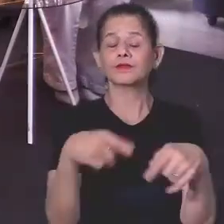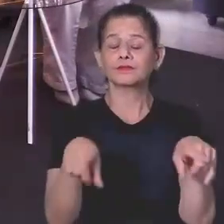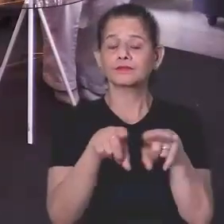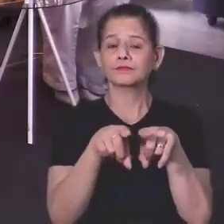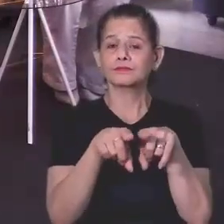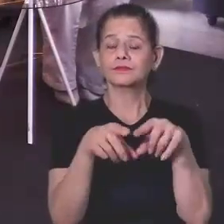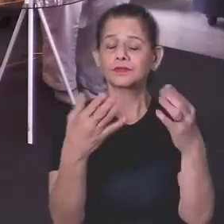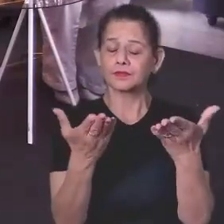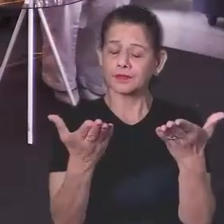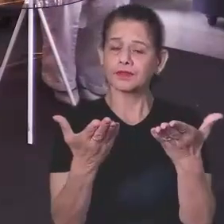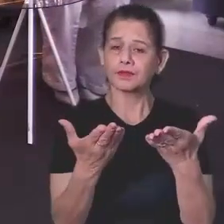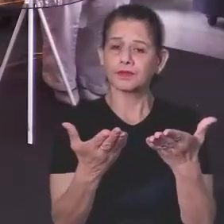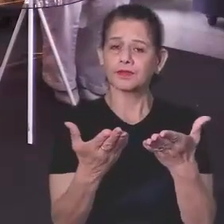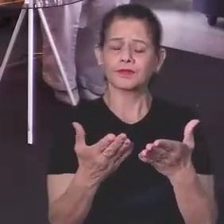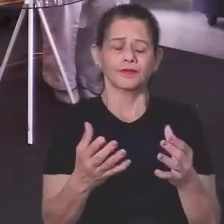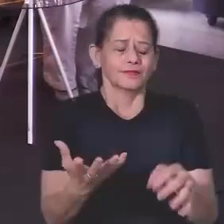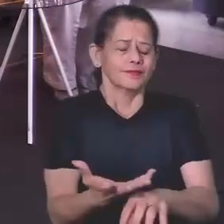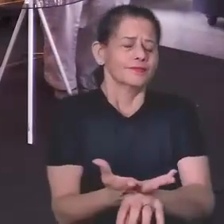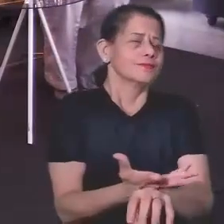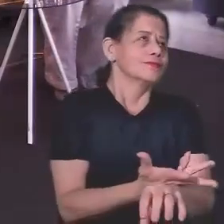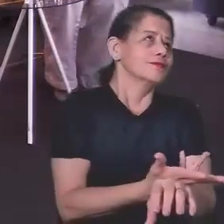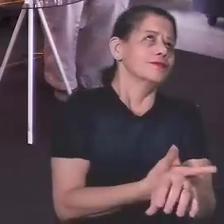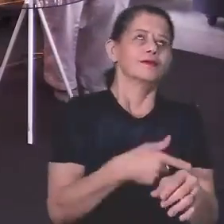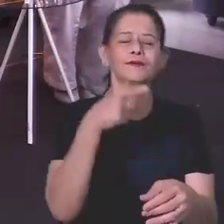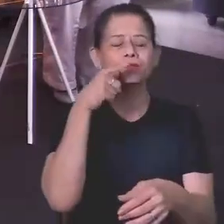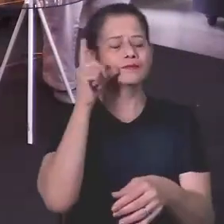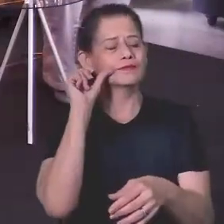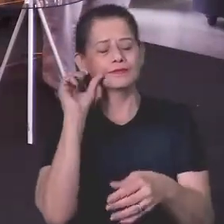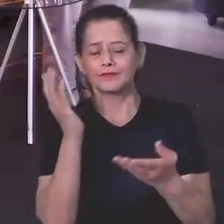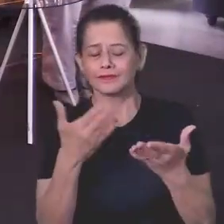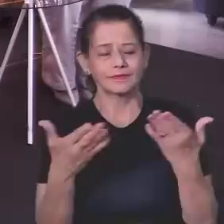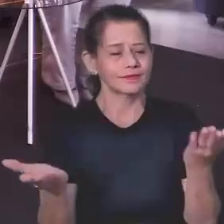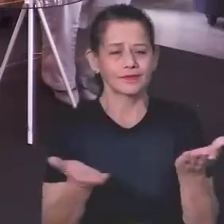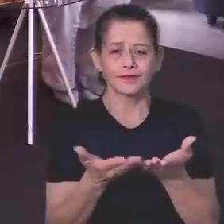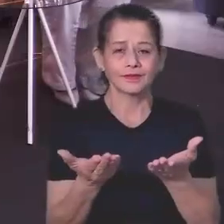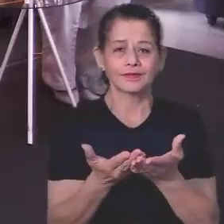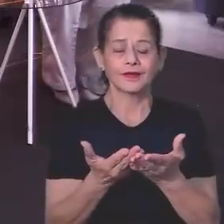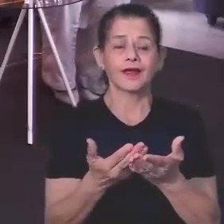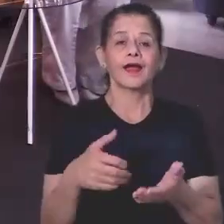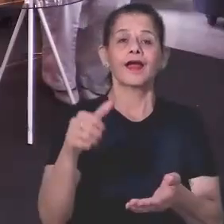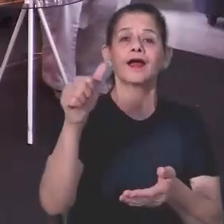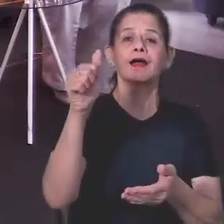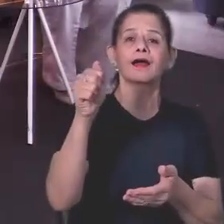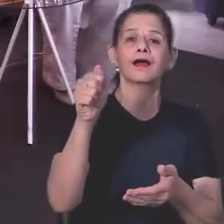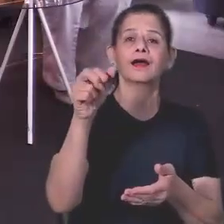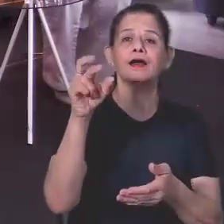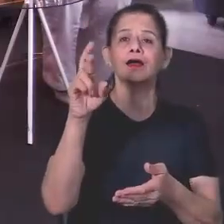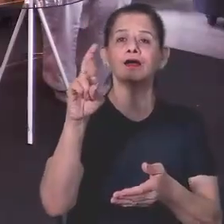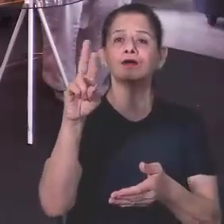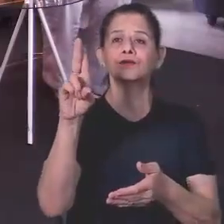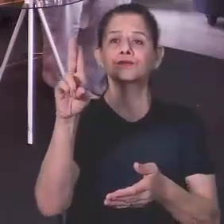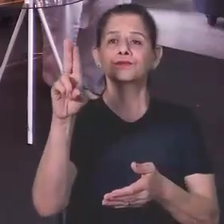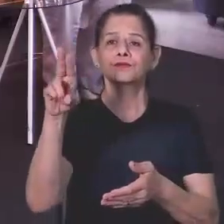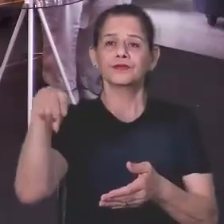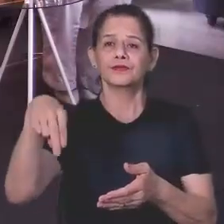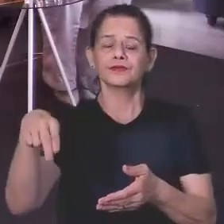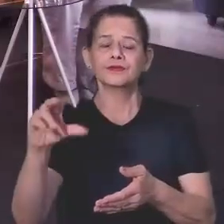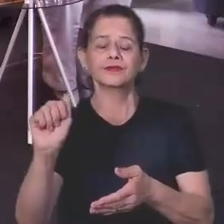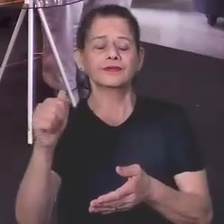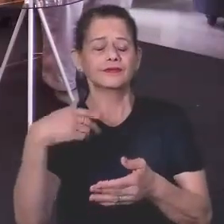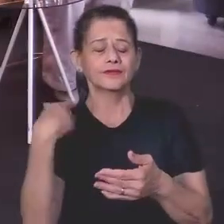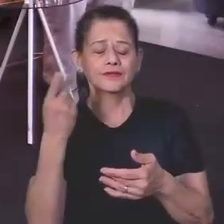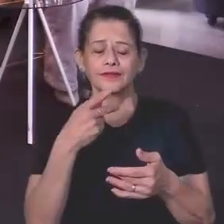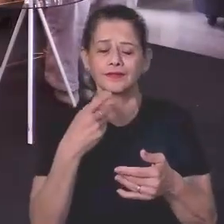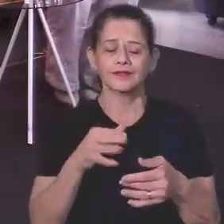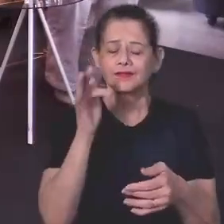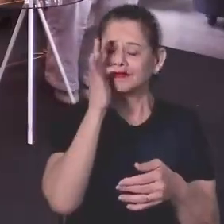Flitabira, em tons de laranja, roxo, vermelho, amarelo e branco. Pendurado no lado direito do banner se encontra uma TV que passa ao